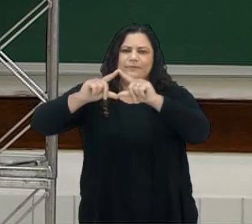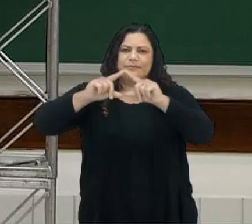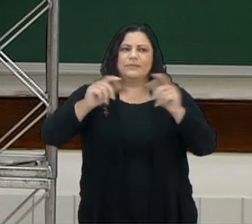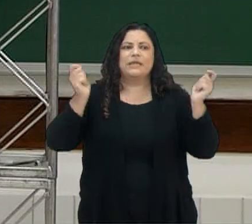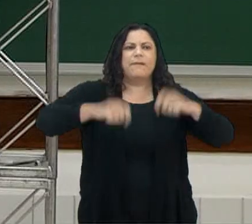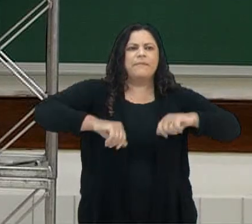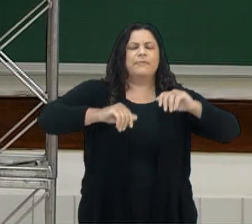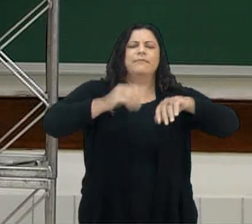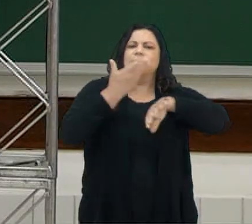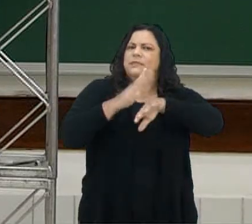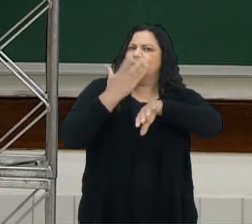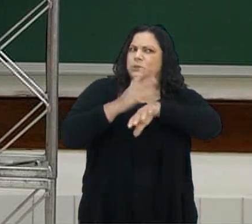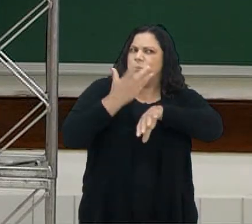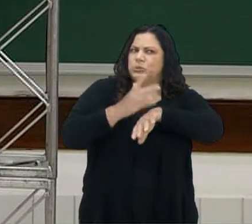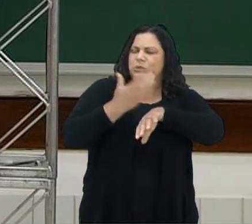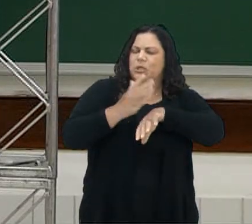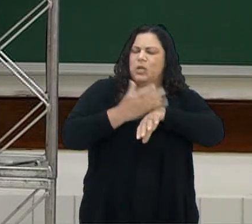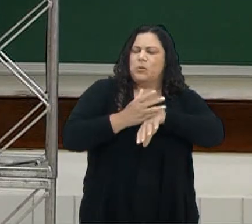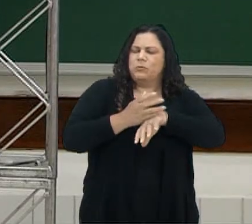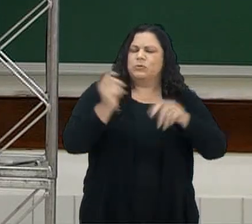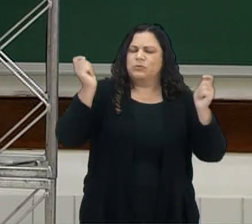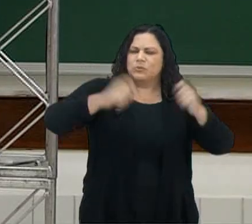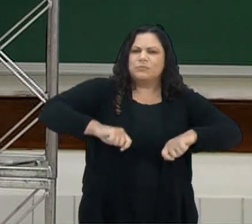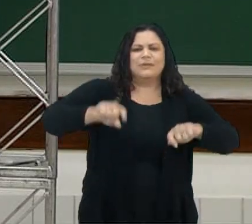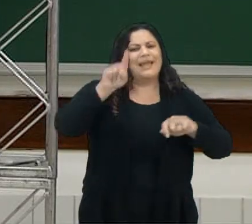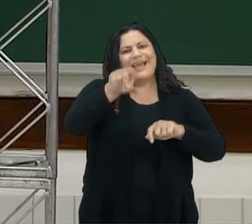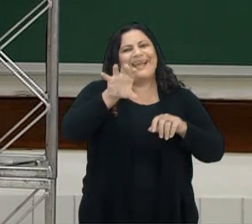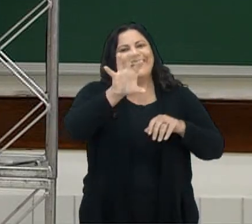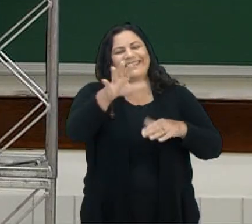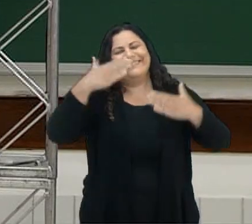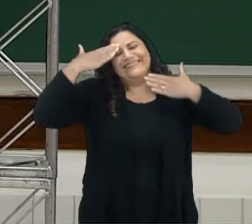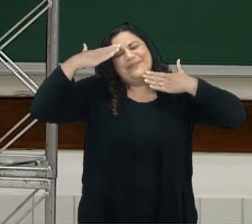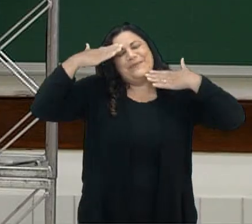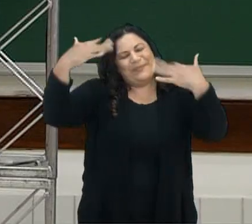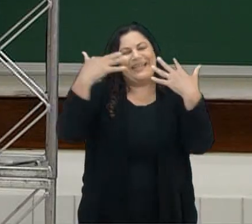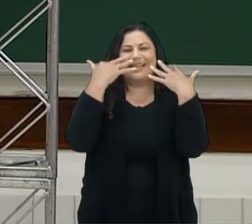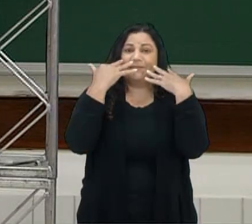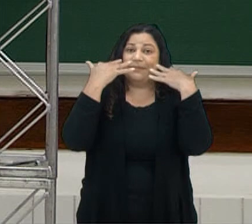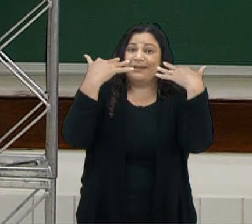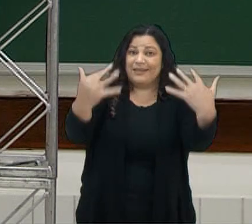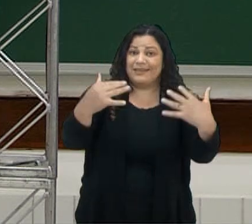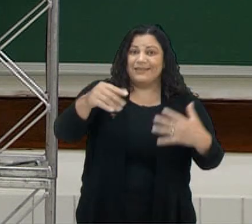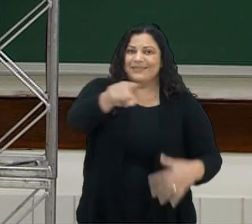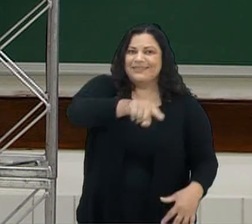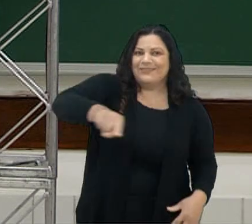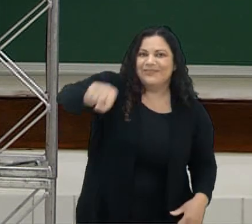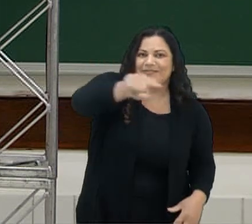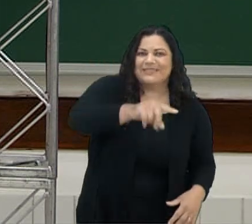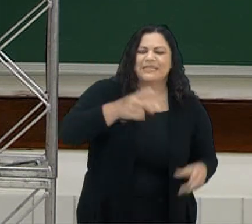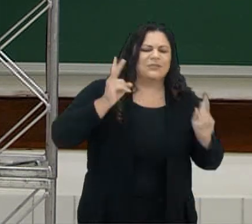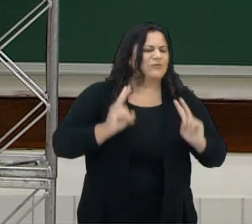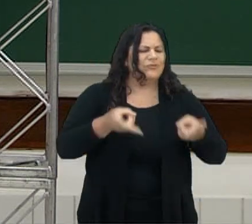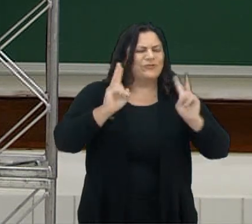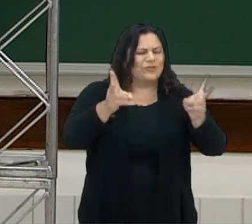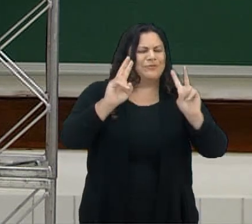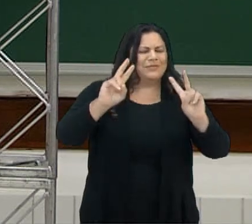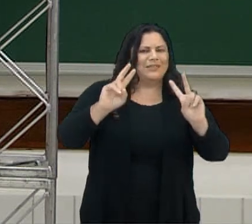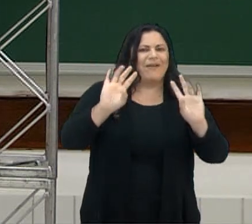triângulo. E é isso. Muito obrigada pela atenção de vocês. Não esqueçam, ainda continuamos aqui no Clima